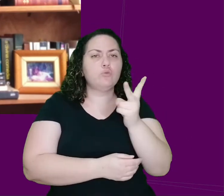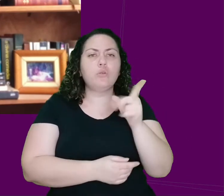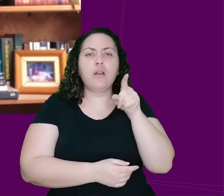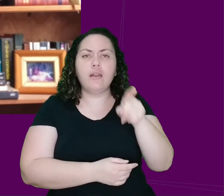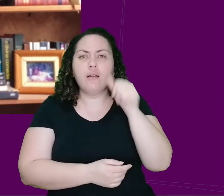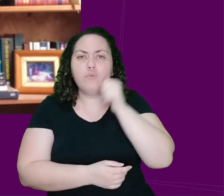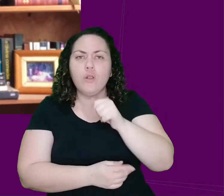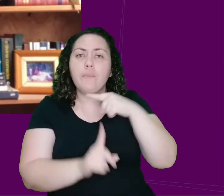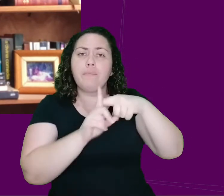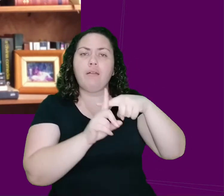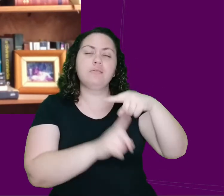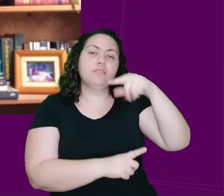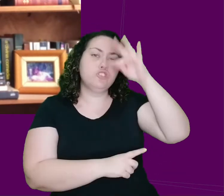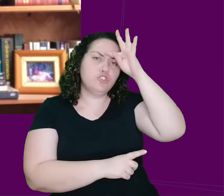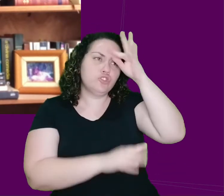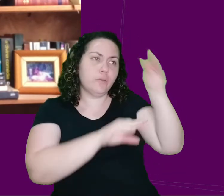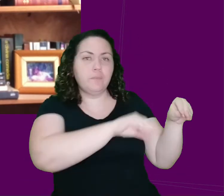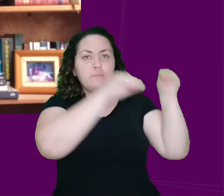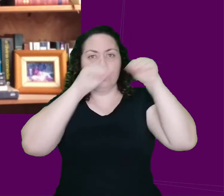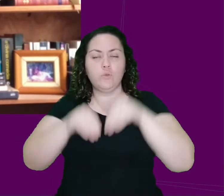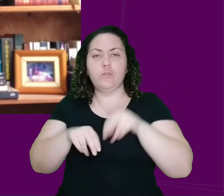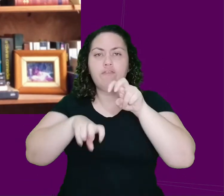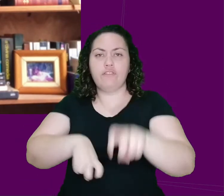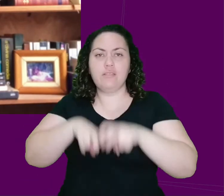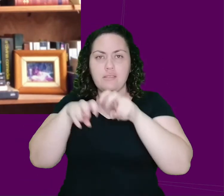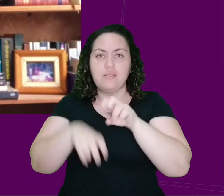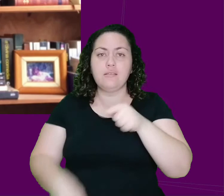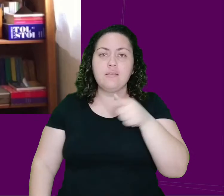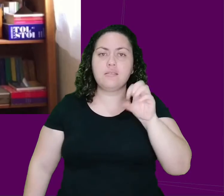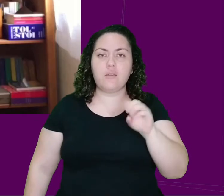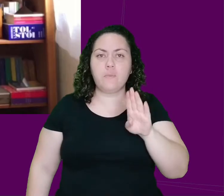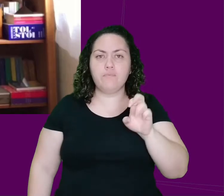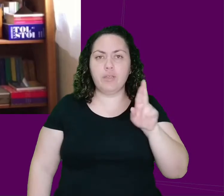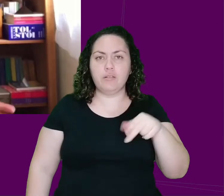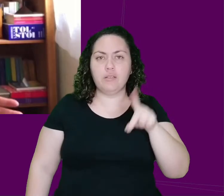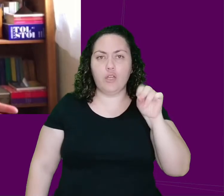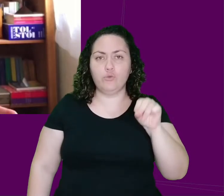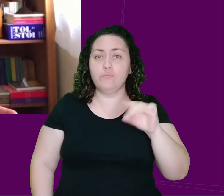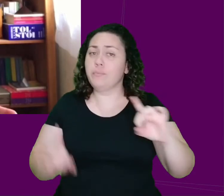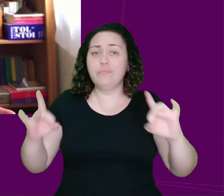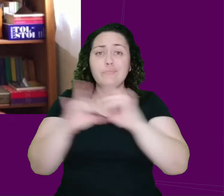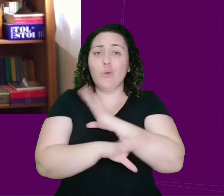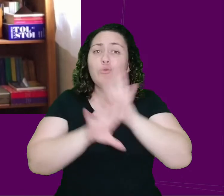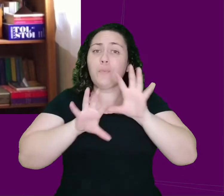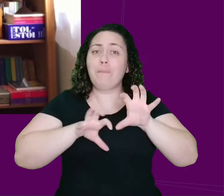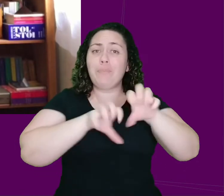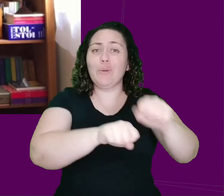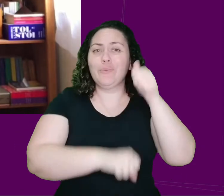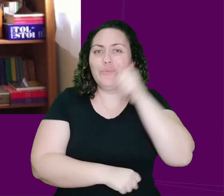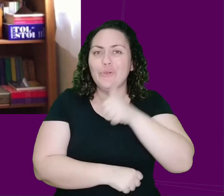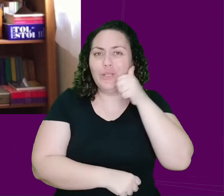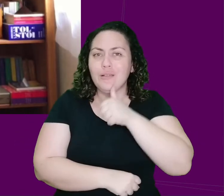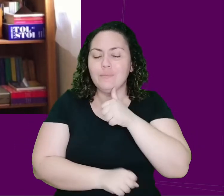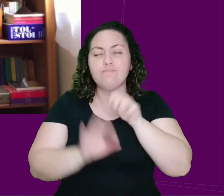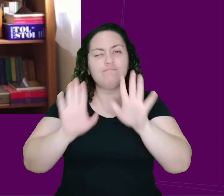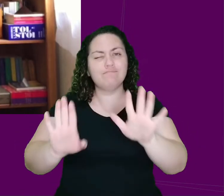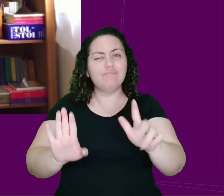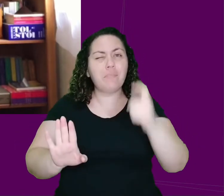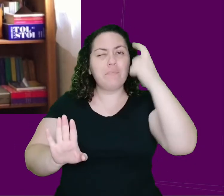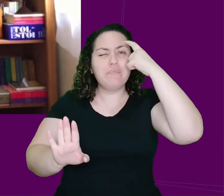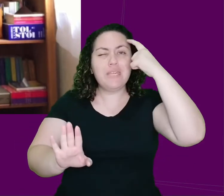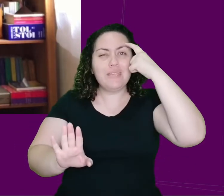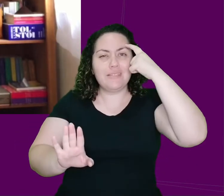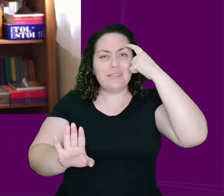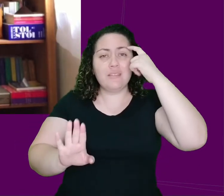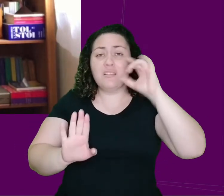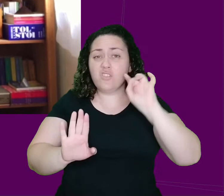São Bernardo. A posse de Madalena está completa. Ou é o que ele pensa, né? O problema é que a esposa